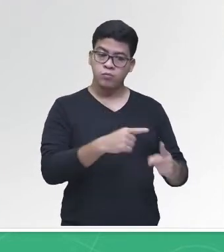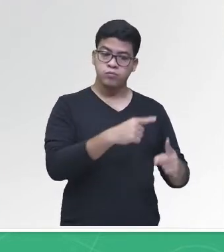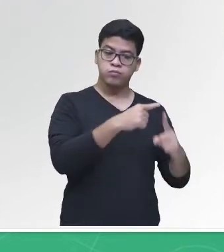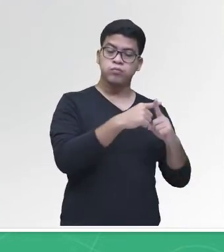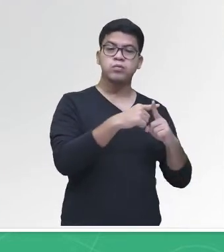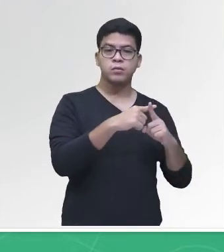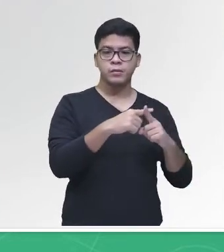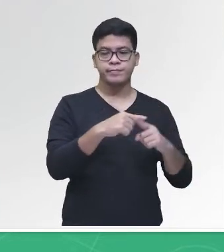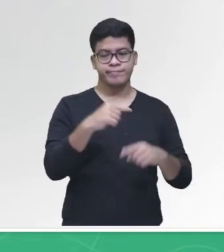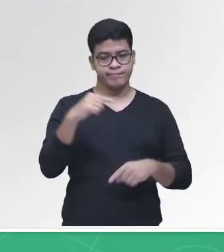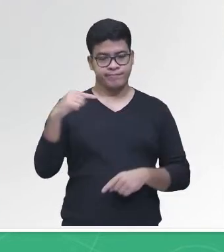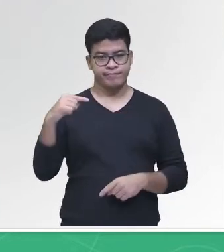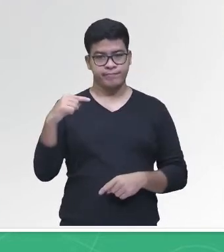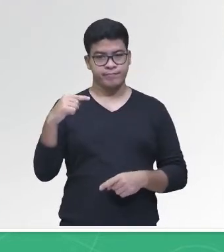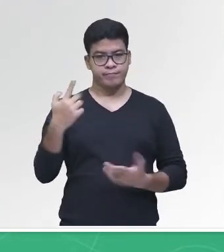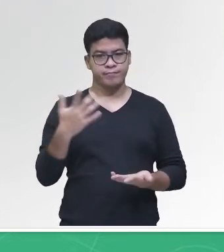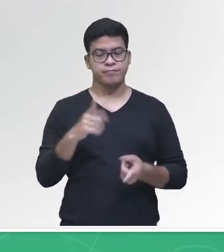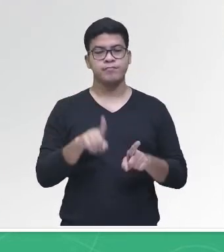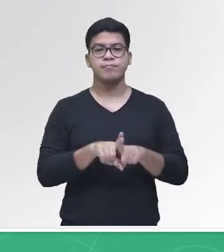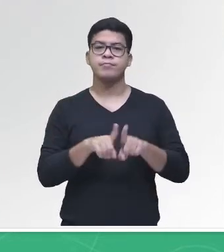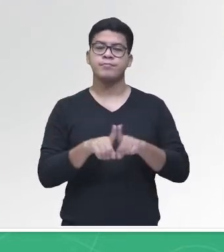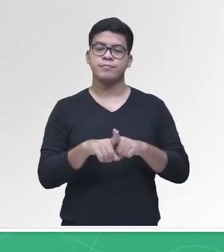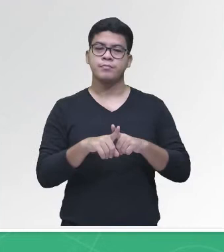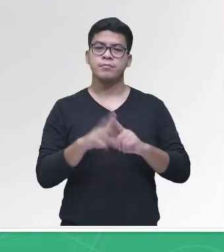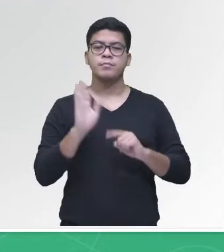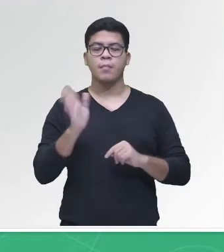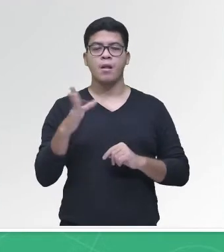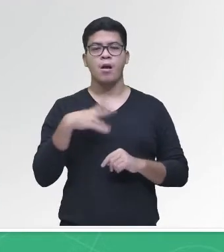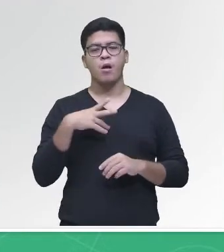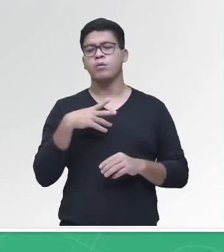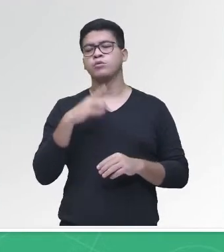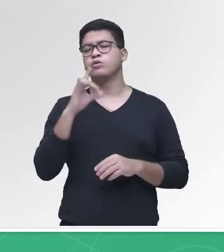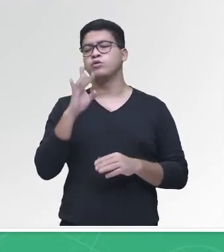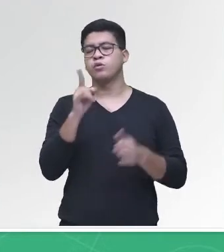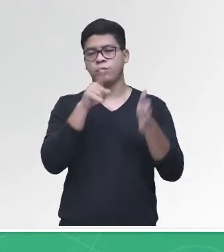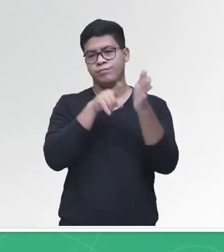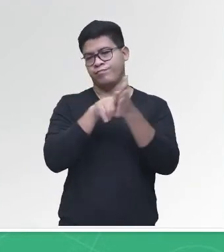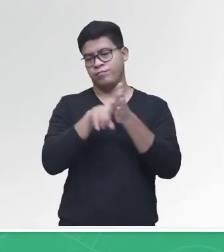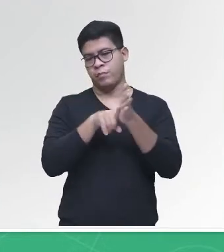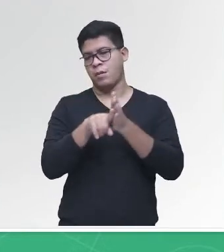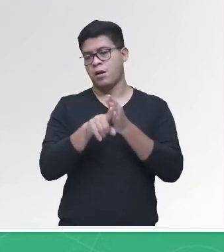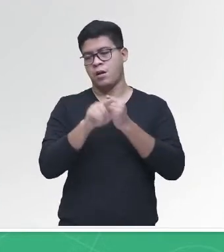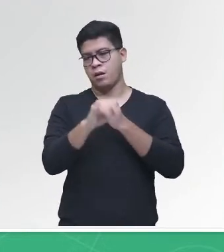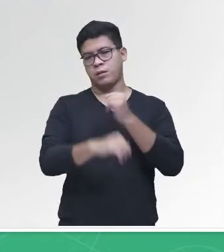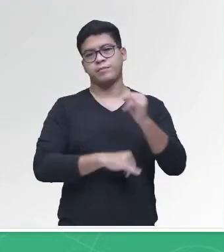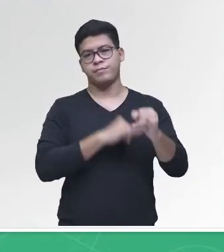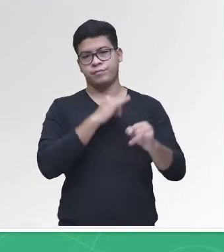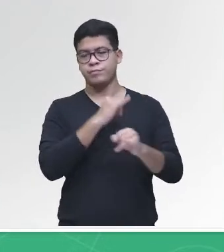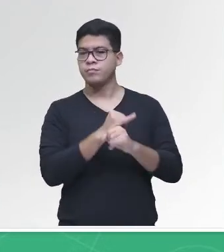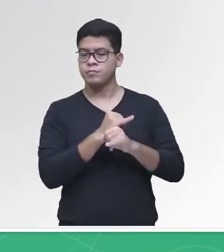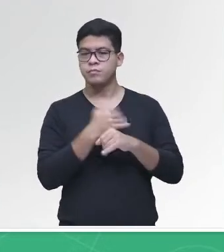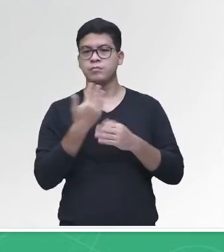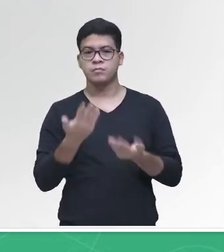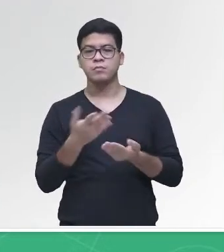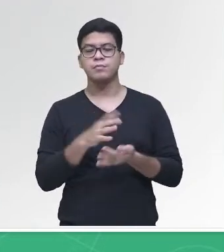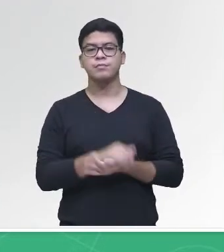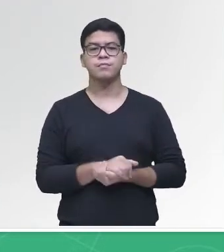com cargas elétricas positivas ou negativas. Vejam que eu tenho